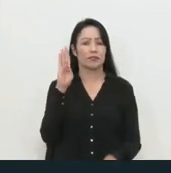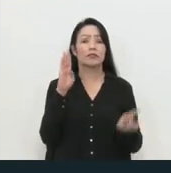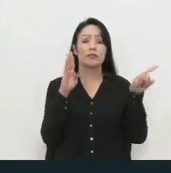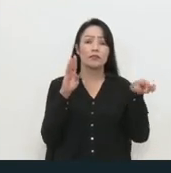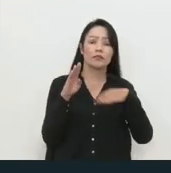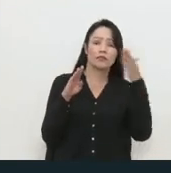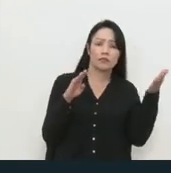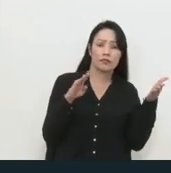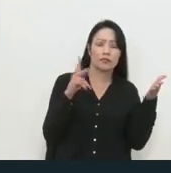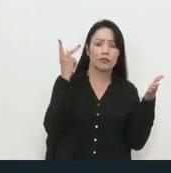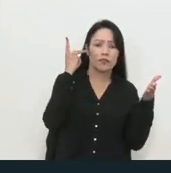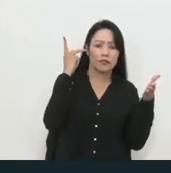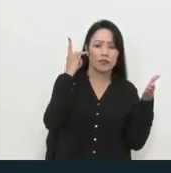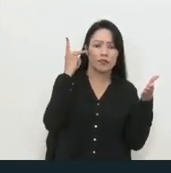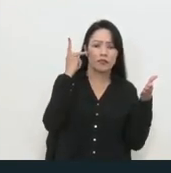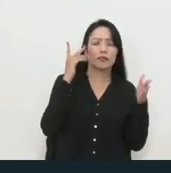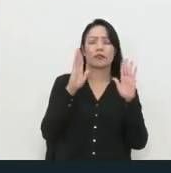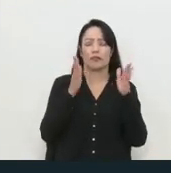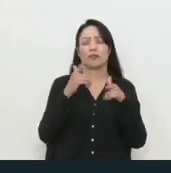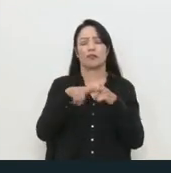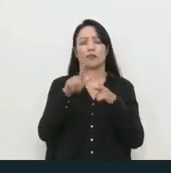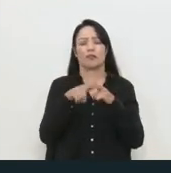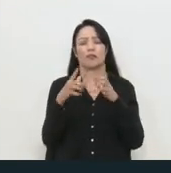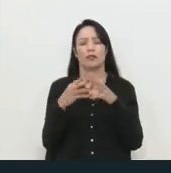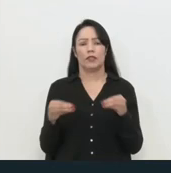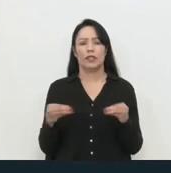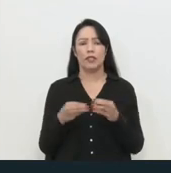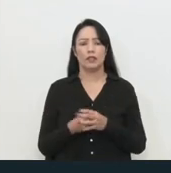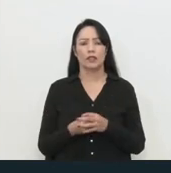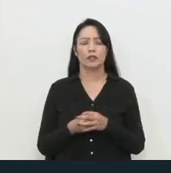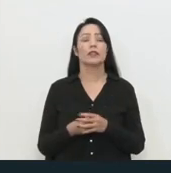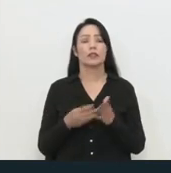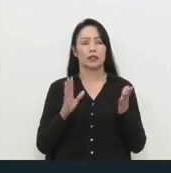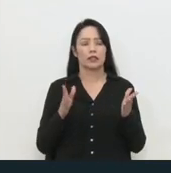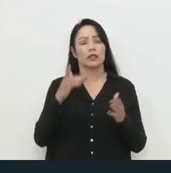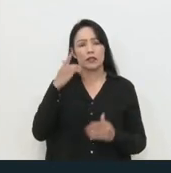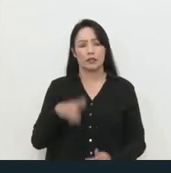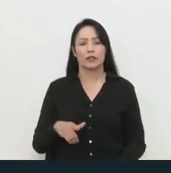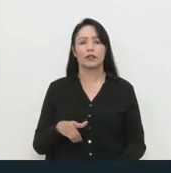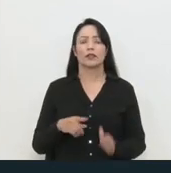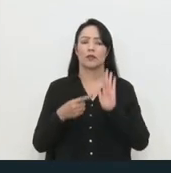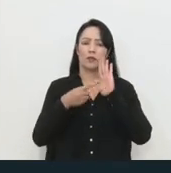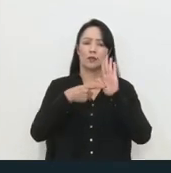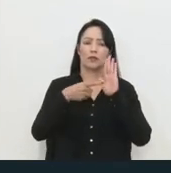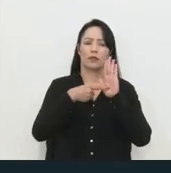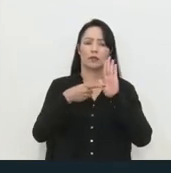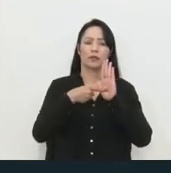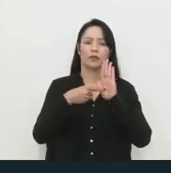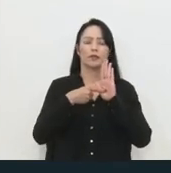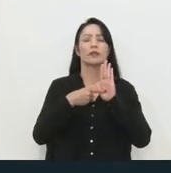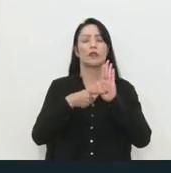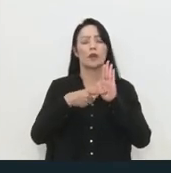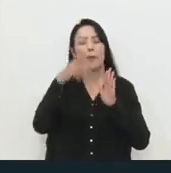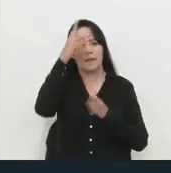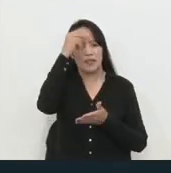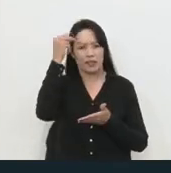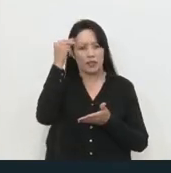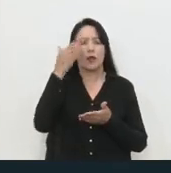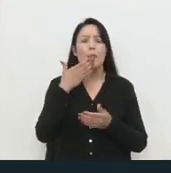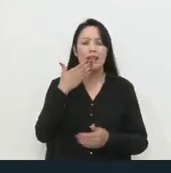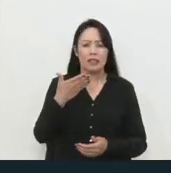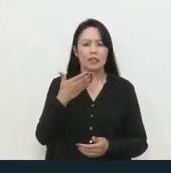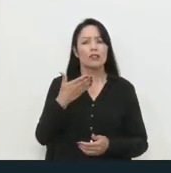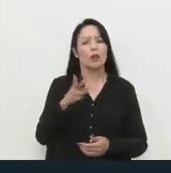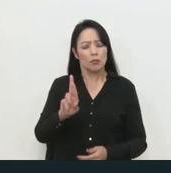Paulo já foi já foi resolvido então aqui fazendo de novo a denúncia e pedindo para o prefeito de Guarulhos em cabeça